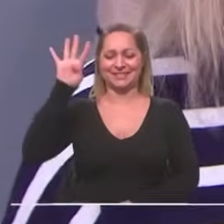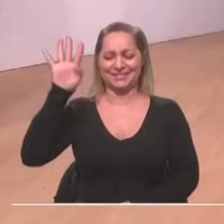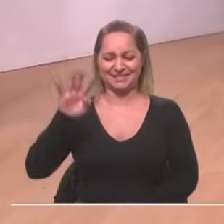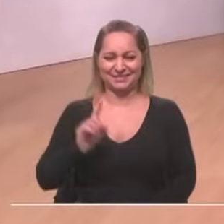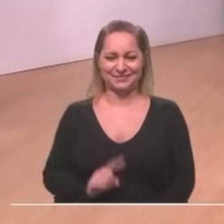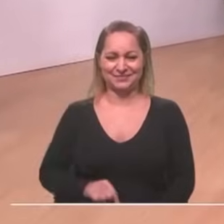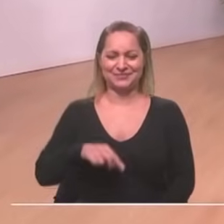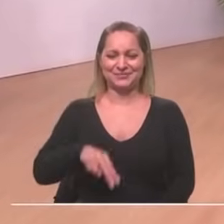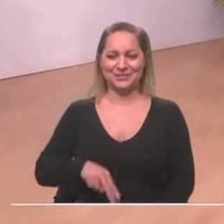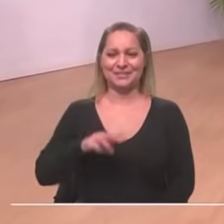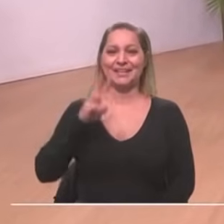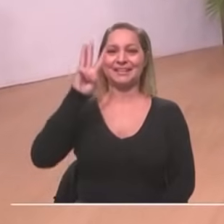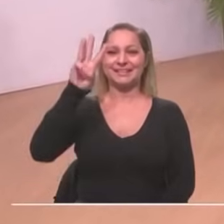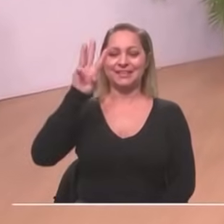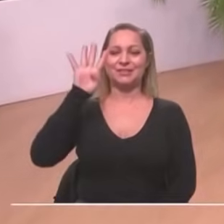1, 2, 3, 4!